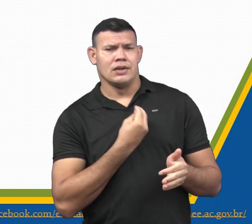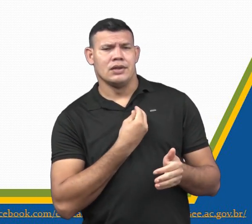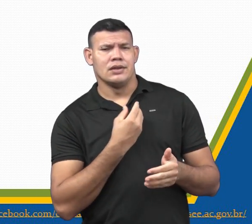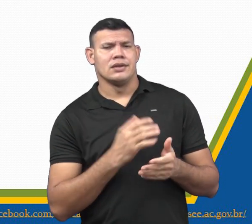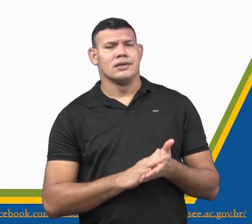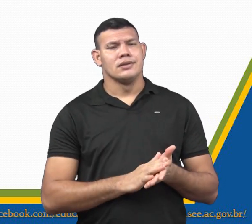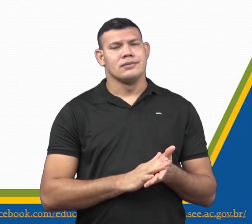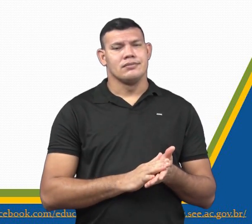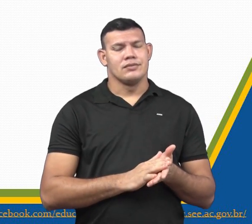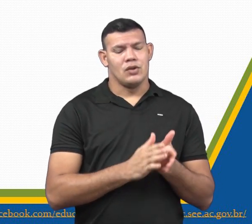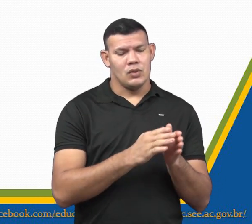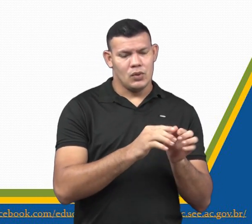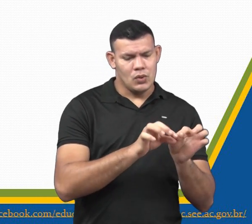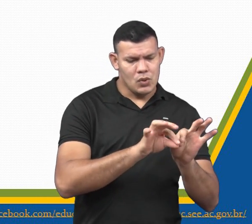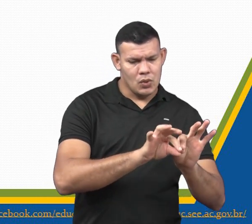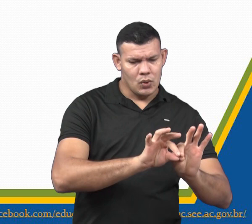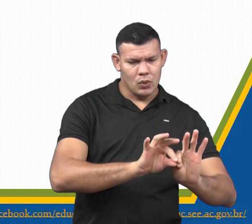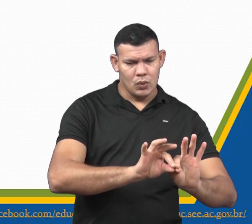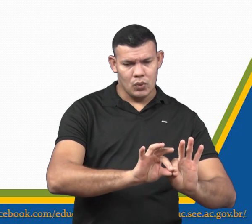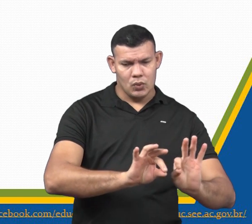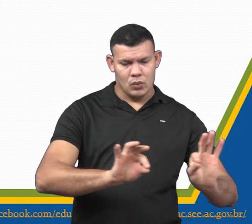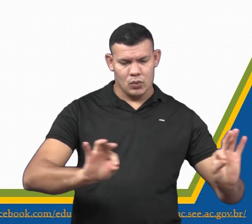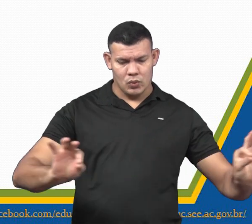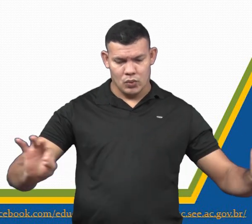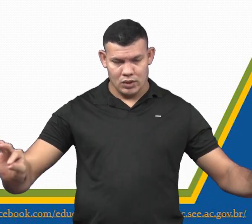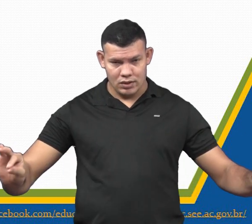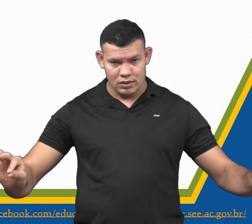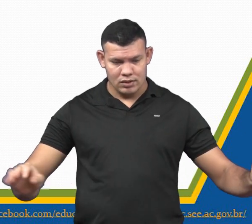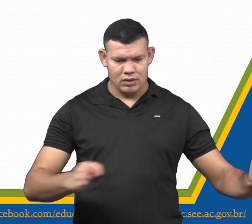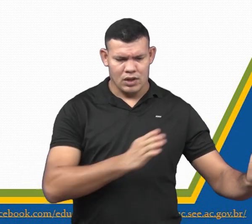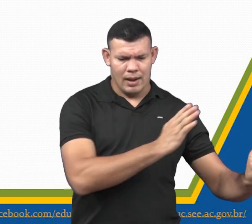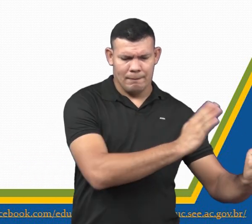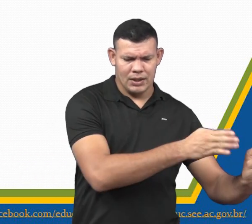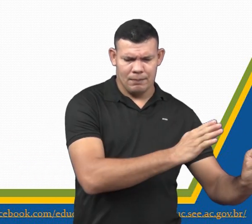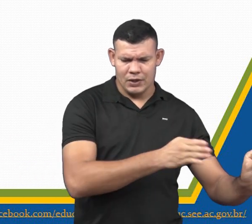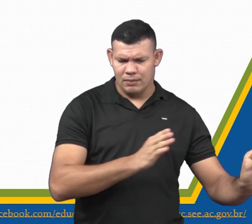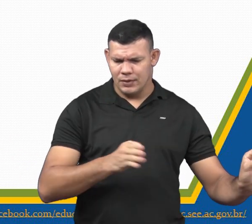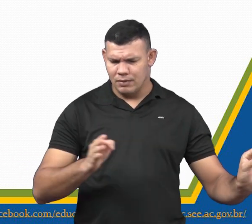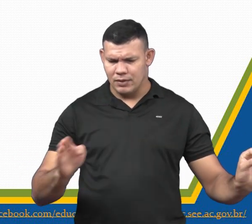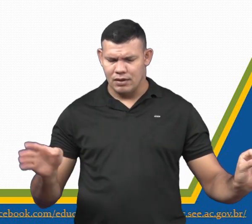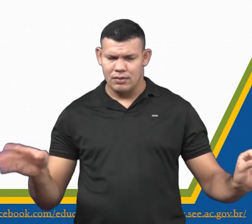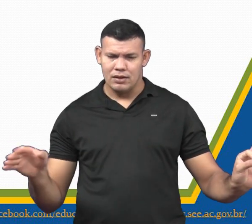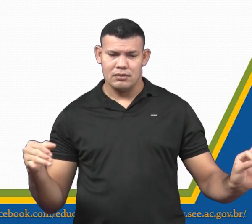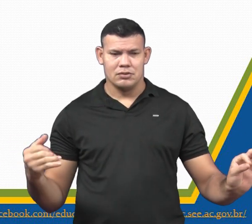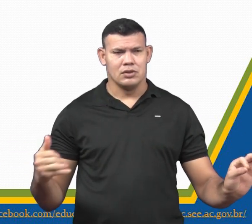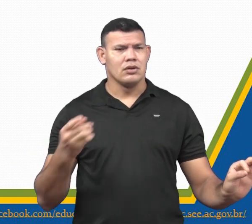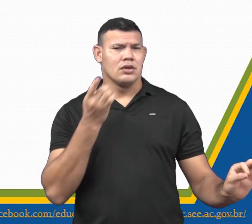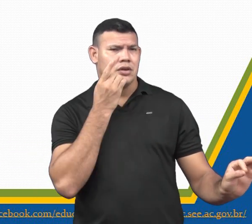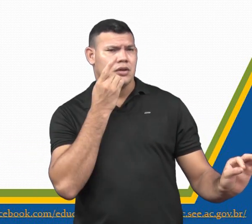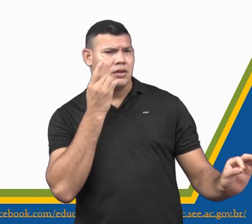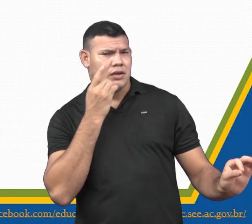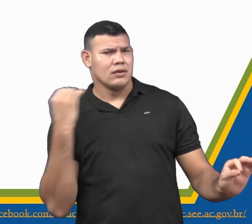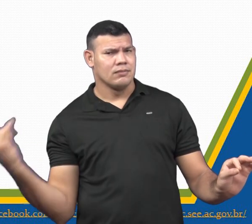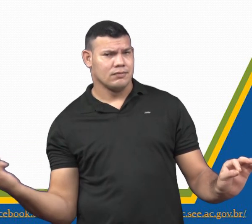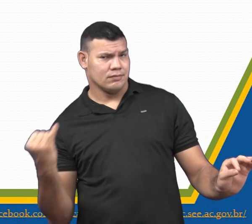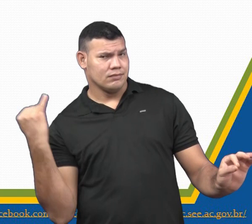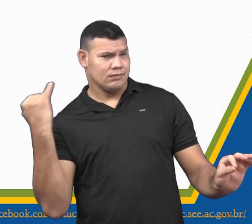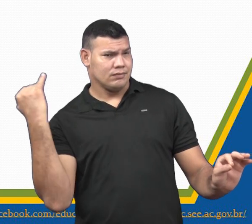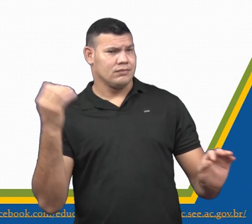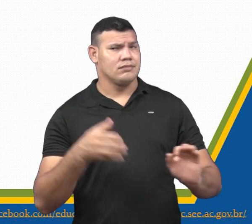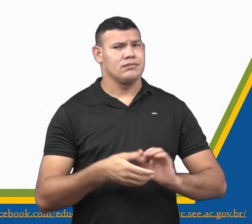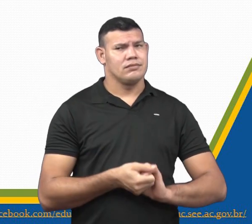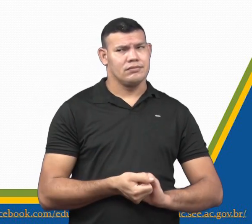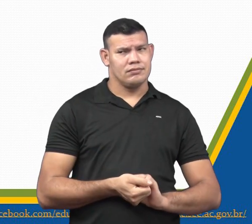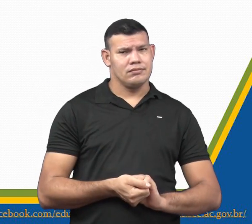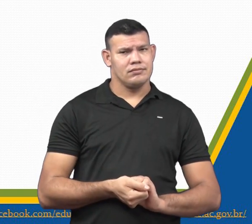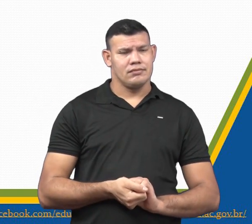do tempo da sua vida, para incluir as datas e eventos mais importantes. Vamos ver. Olha só, isso